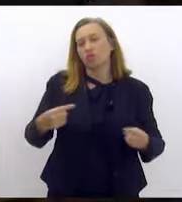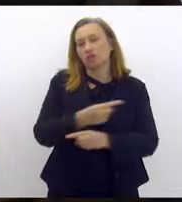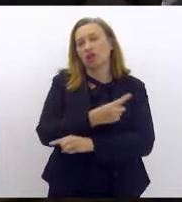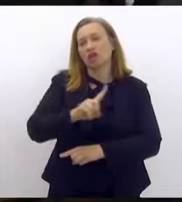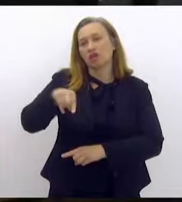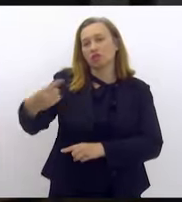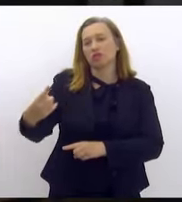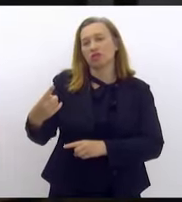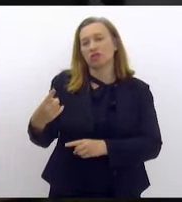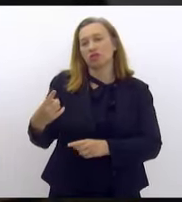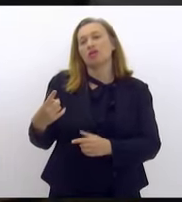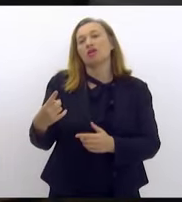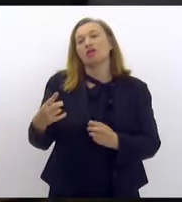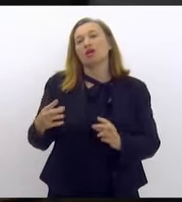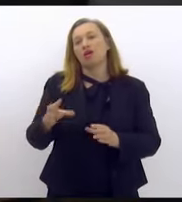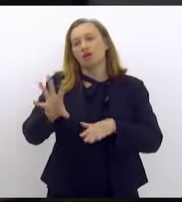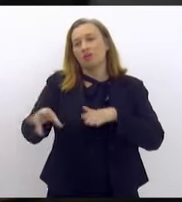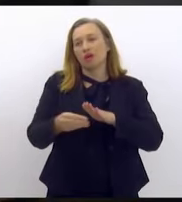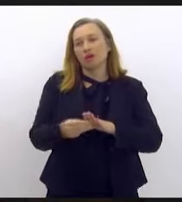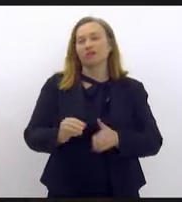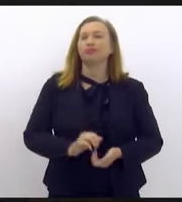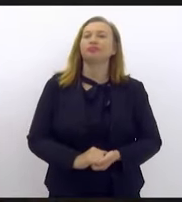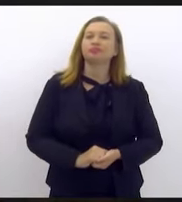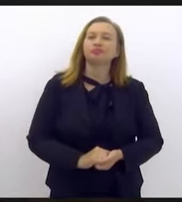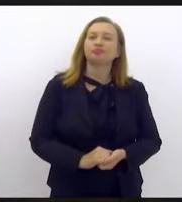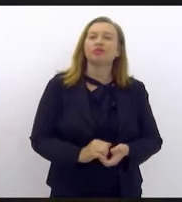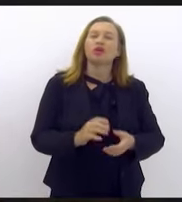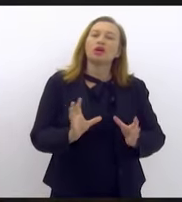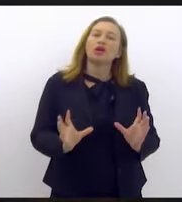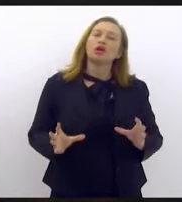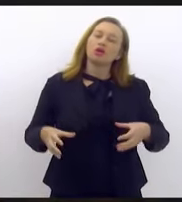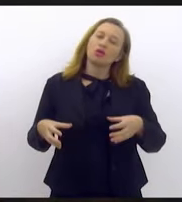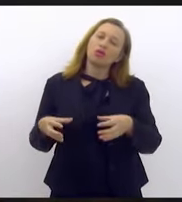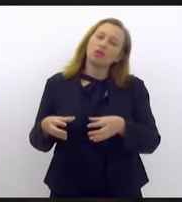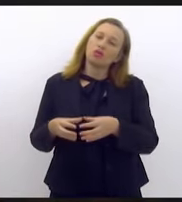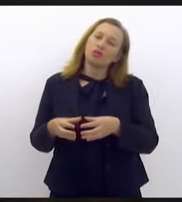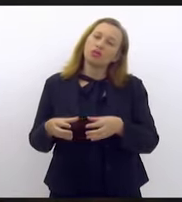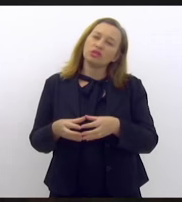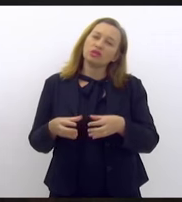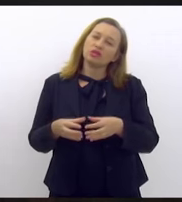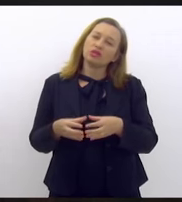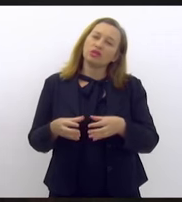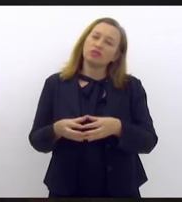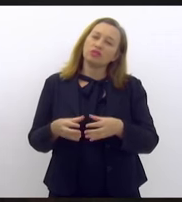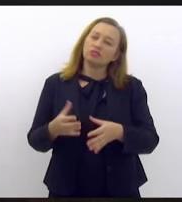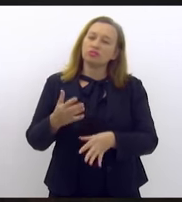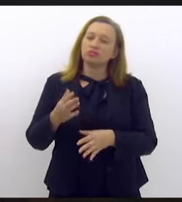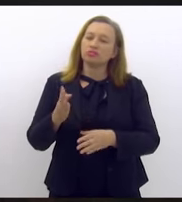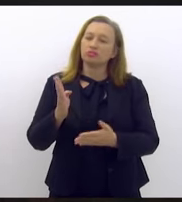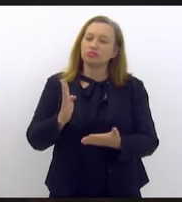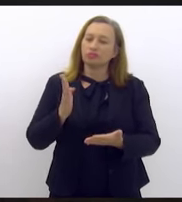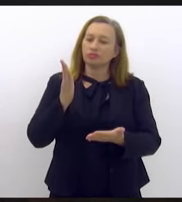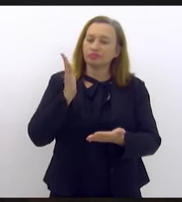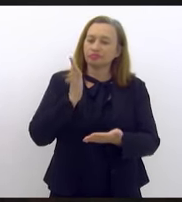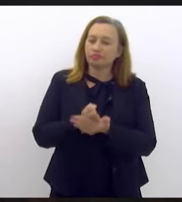Muito obrigado, deputada Amorim, pela Comissão de Combate às Discriminações, Preconceitos de Raça,